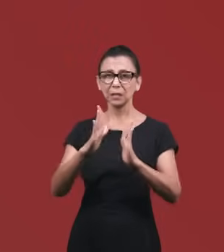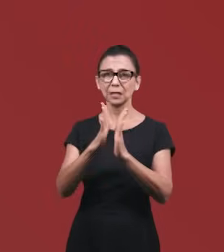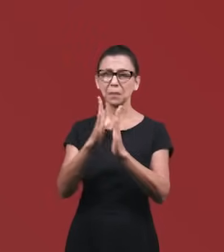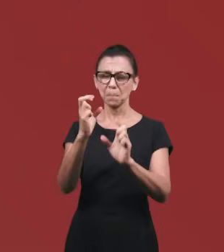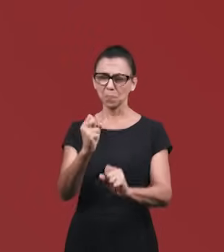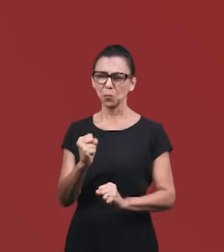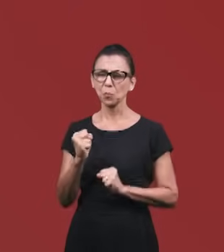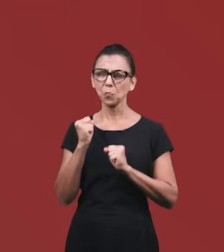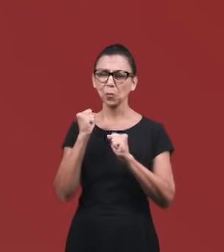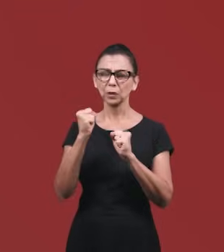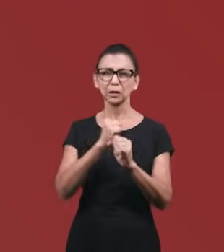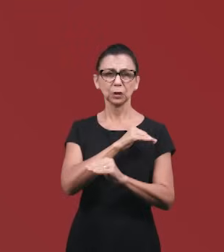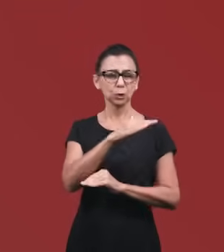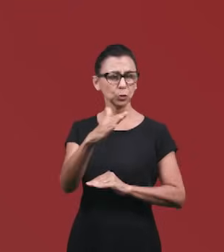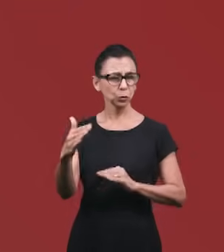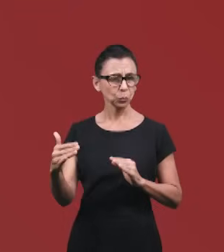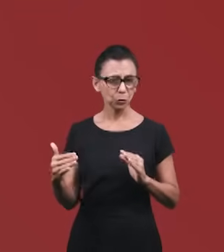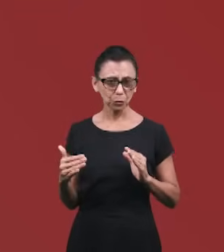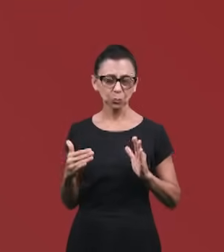queu